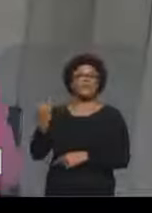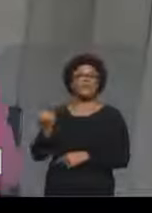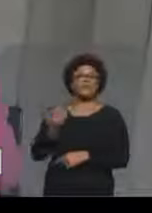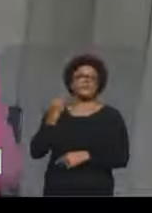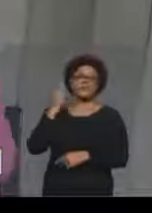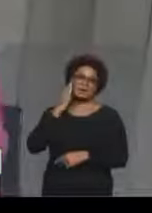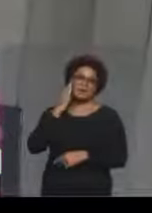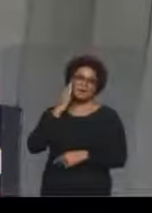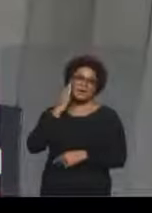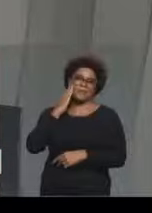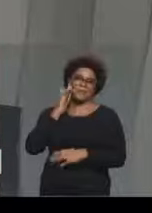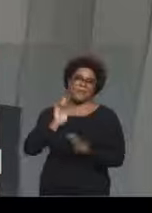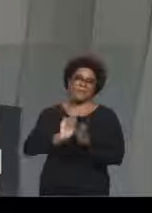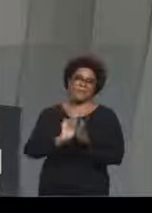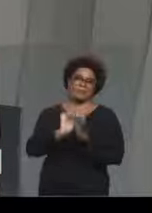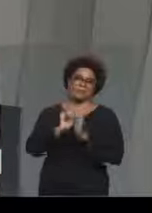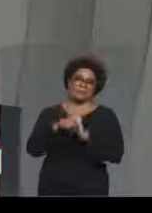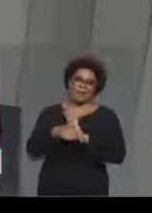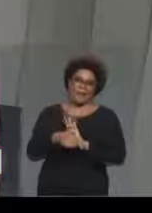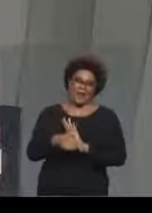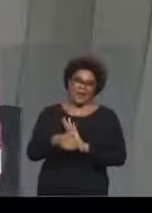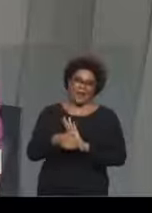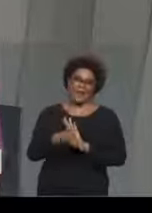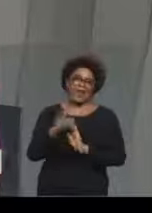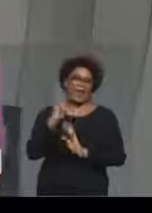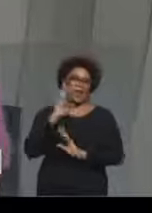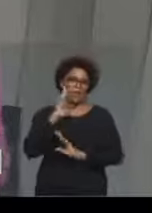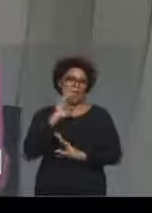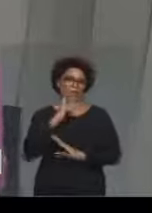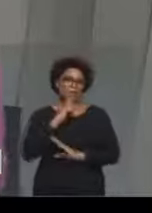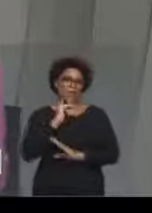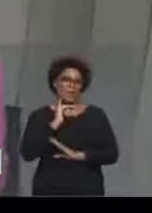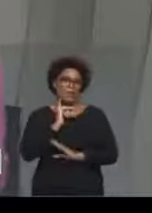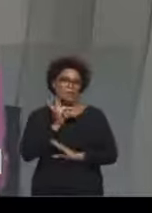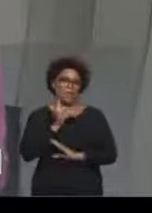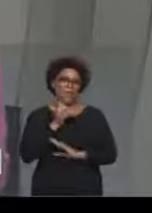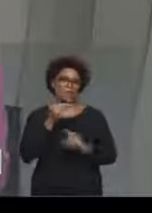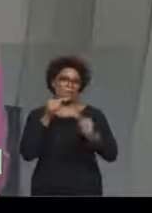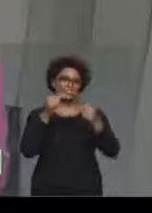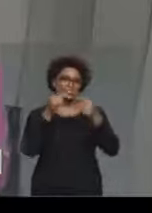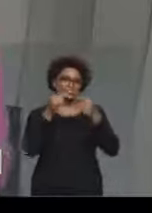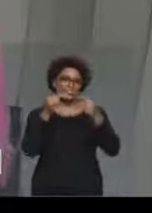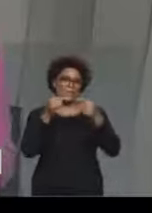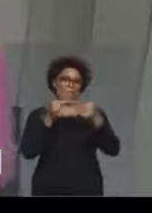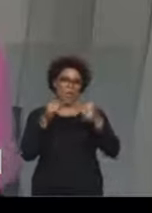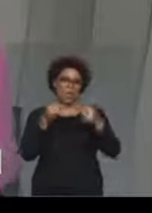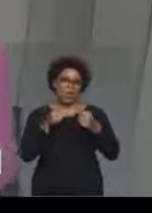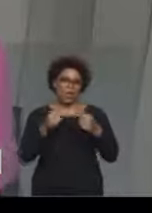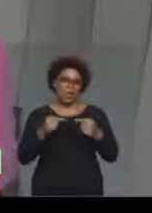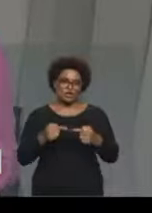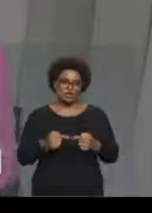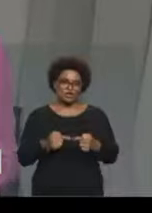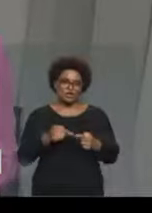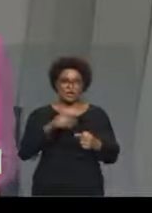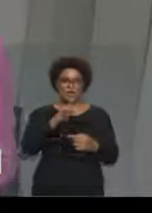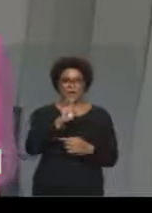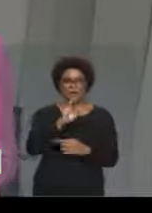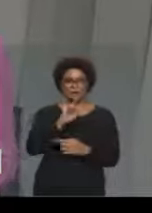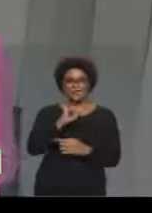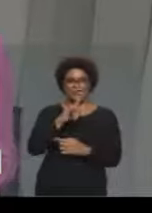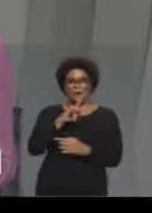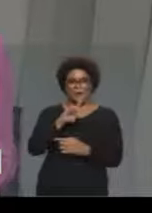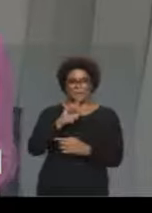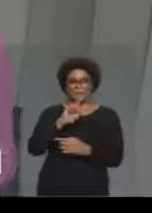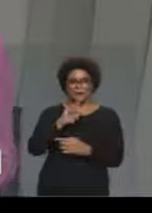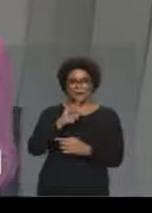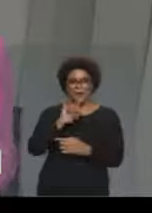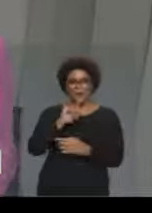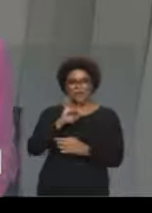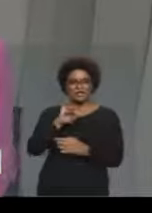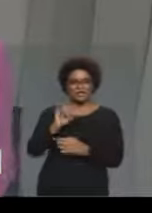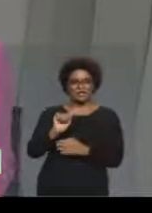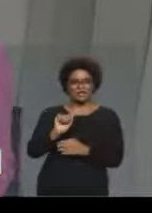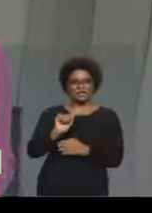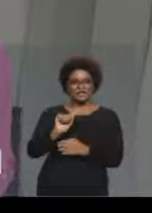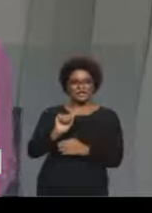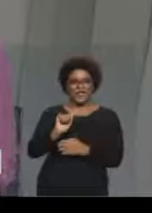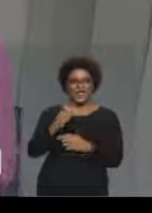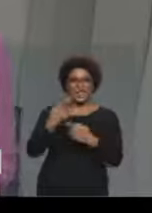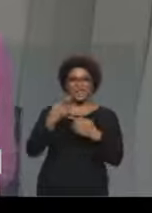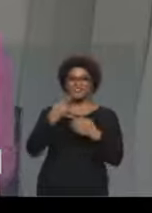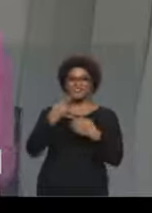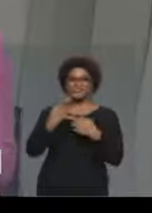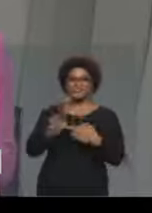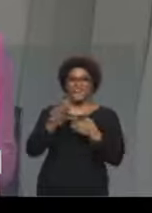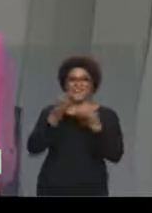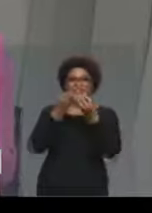falei aqui na tipologia, né, falar da descrição. Então, o texto é um texto